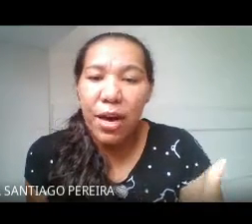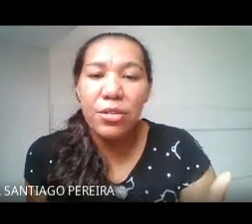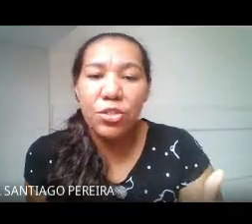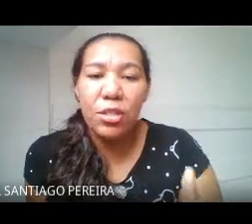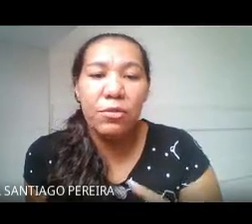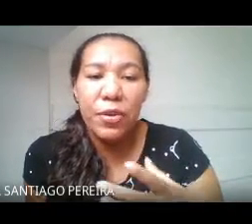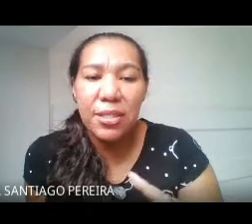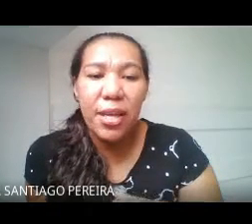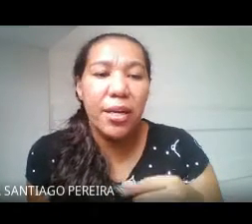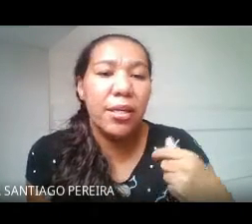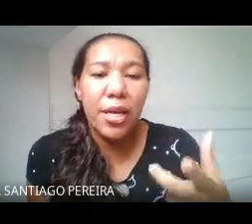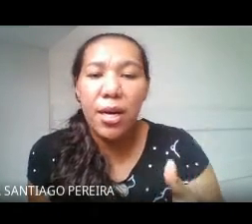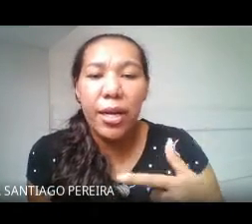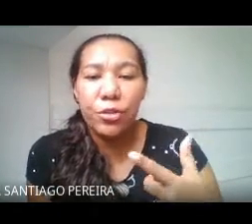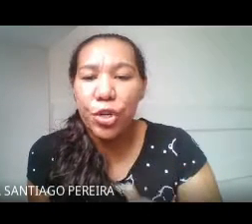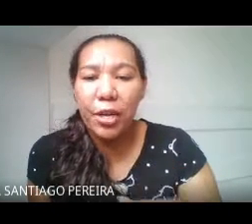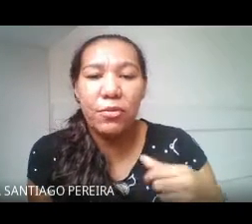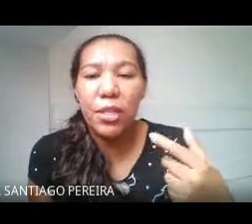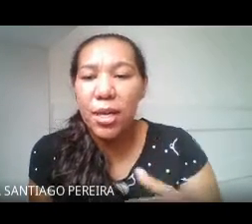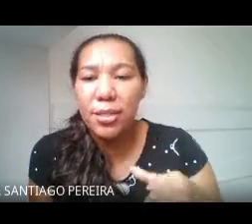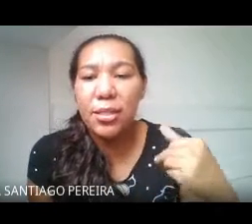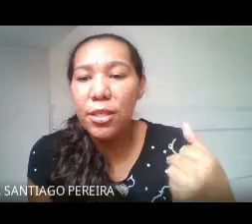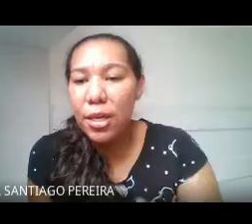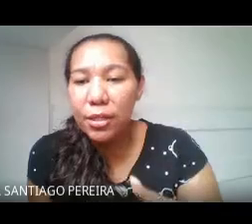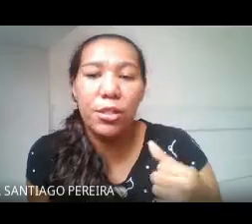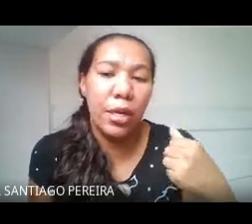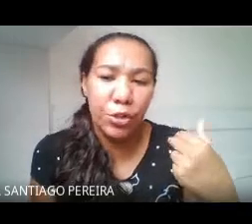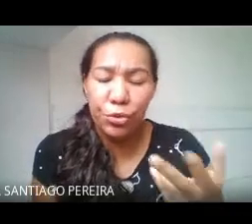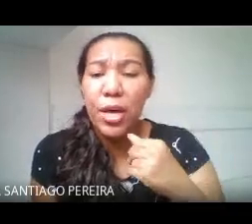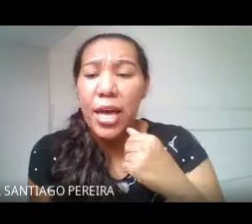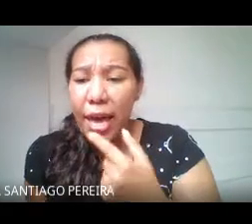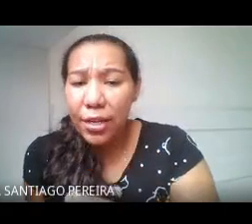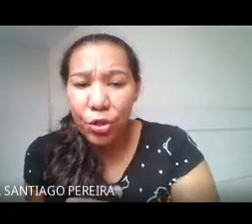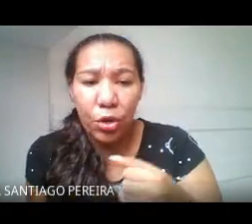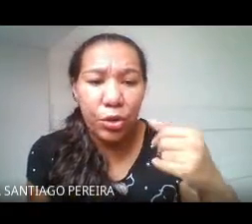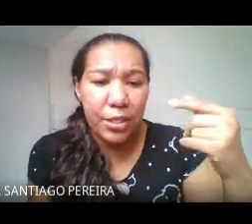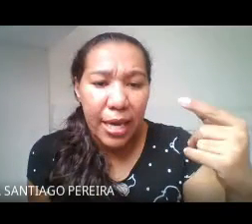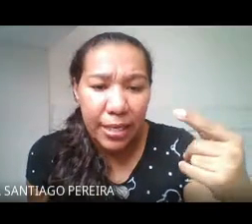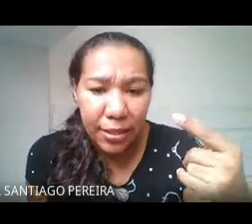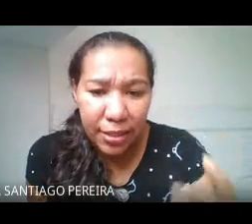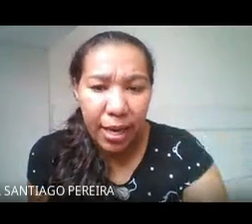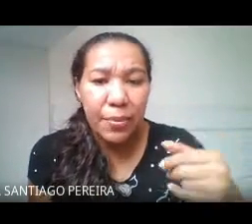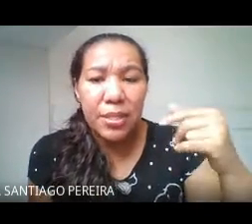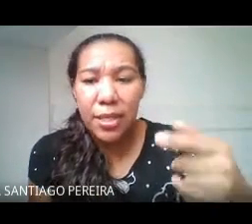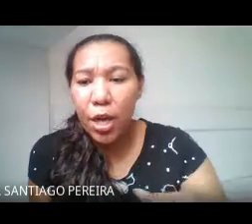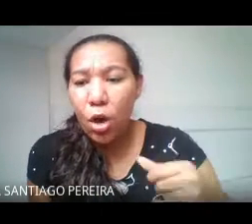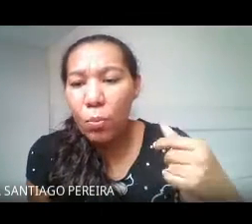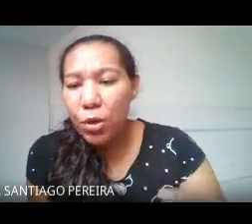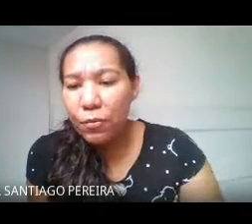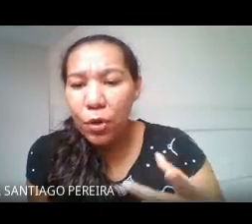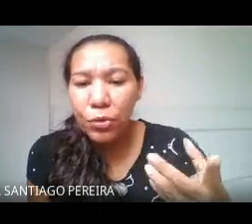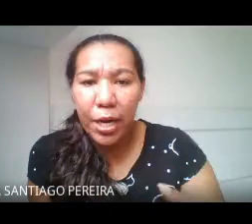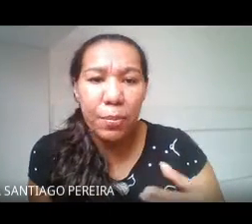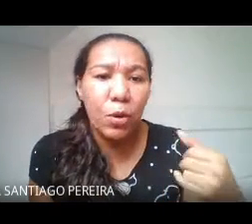adjetivos, né? Vários adjetivos. Fascinating, young, attractive, innocent, young, too, aristocrat, entertaining,